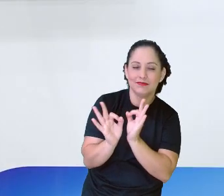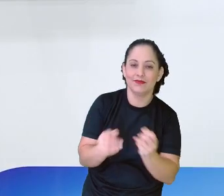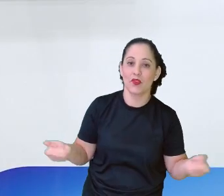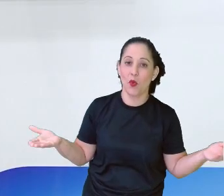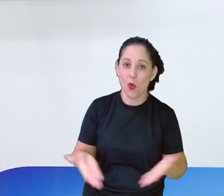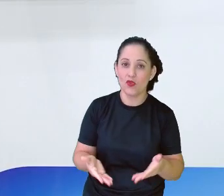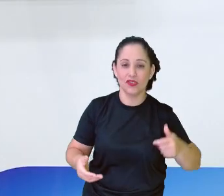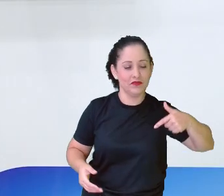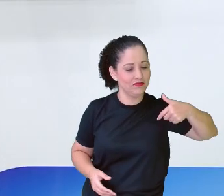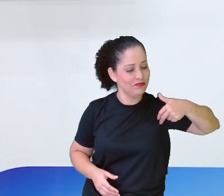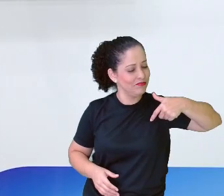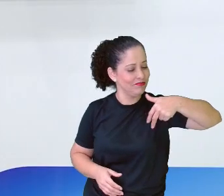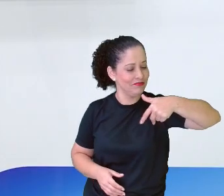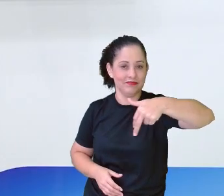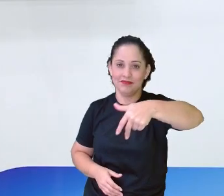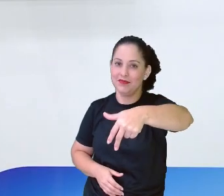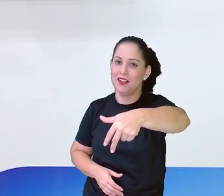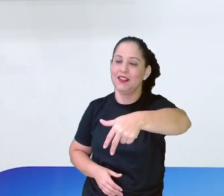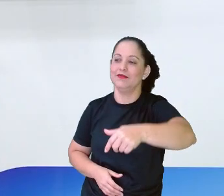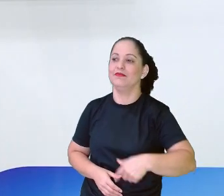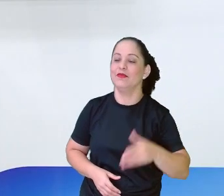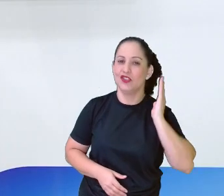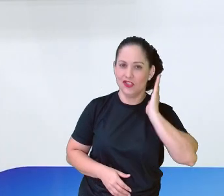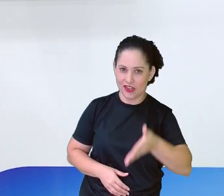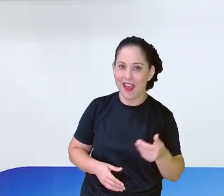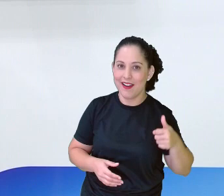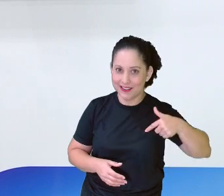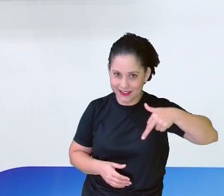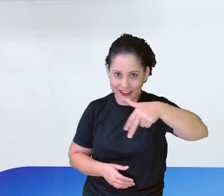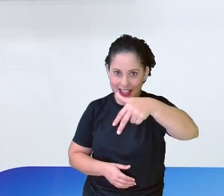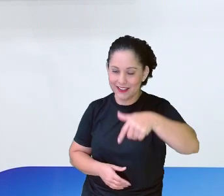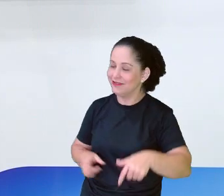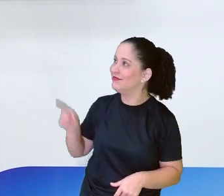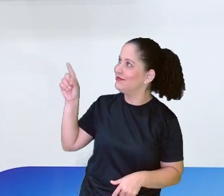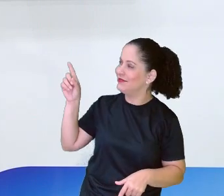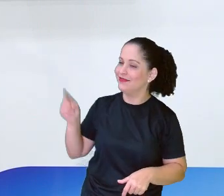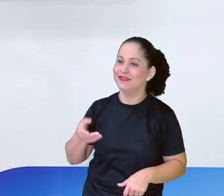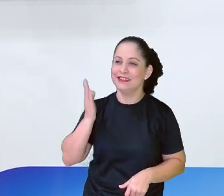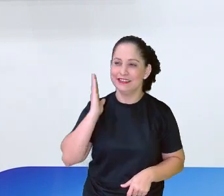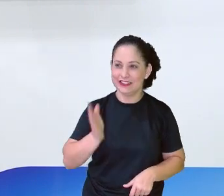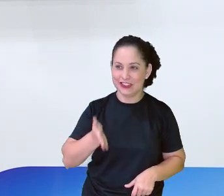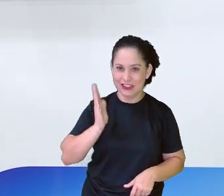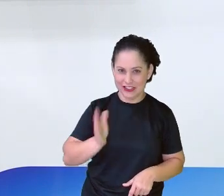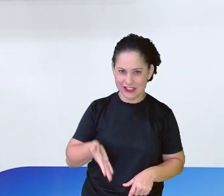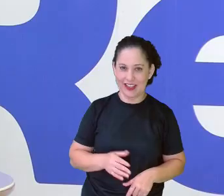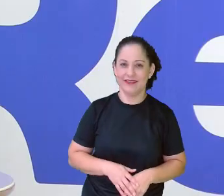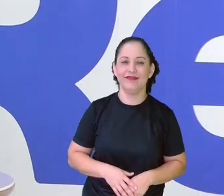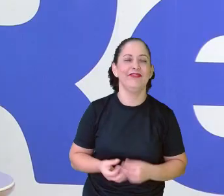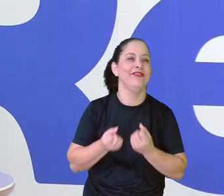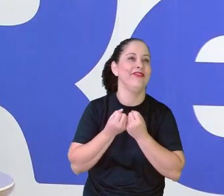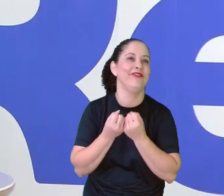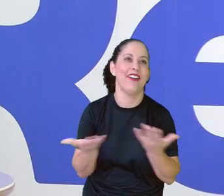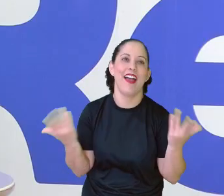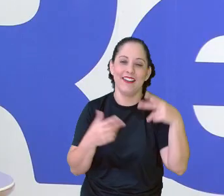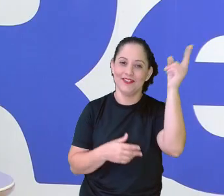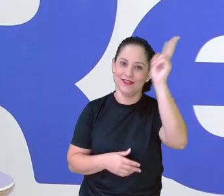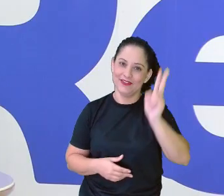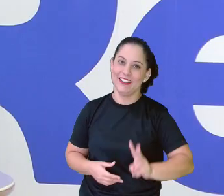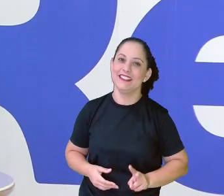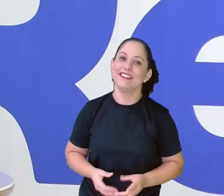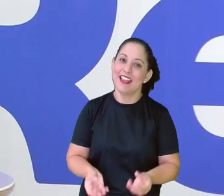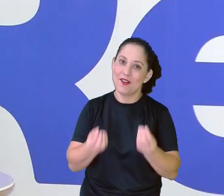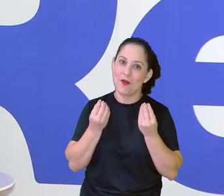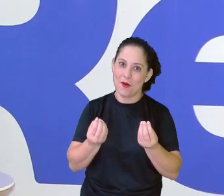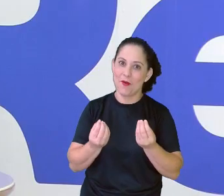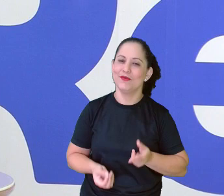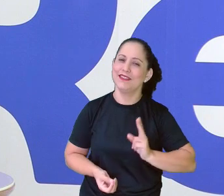andar, transitar nela normalmente. Já passaram por essa ponte? Já passou por essa ponte, professora Mauricê? Diversas vezes, não tem como não